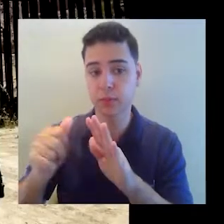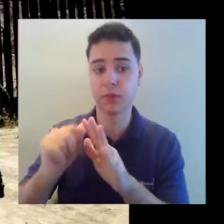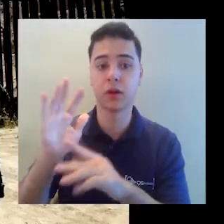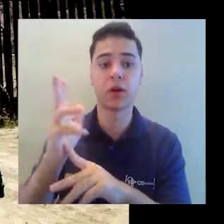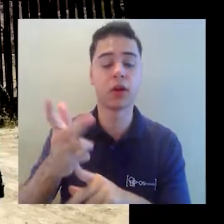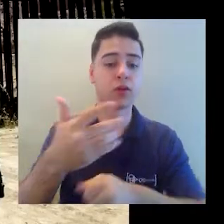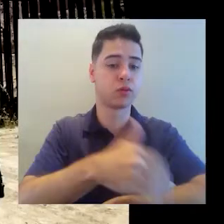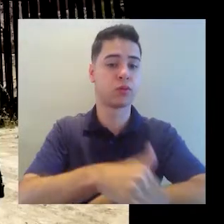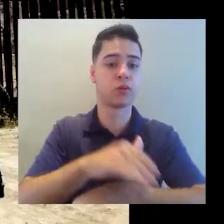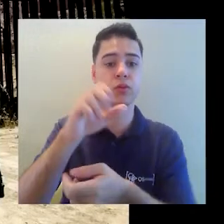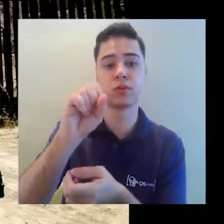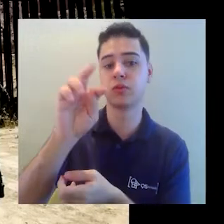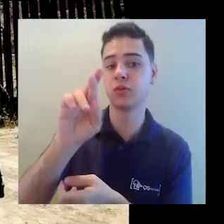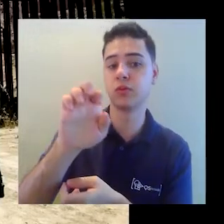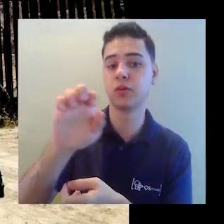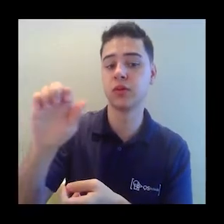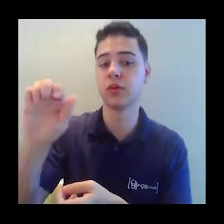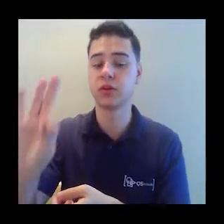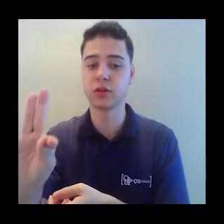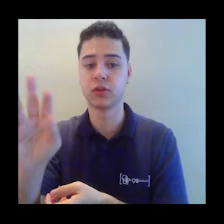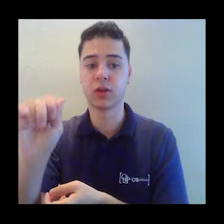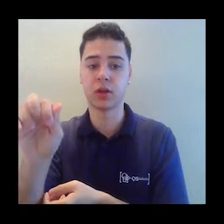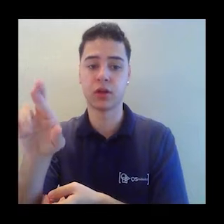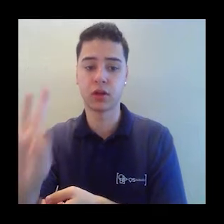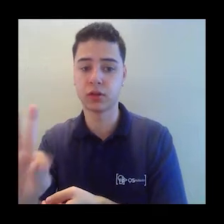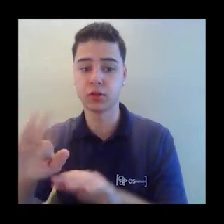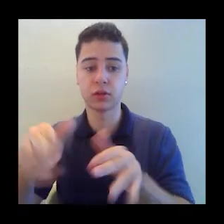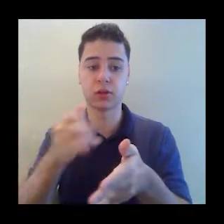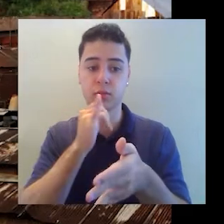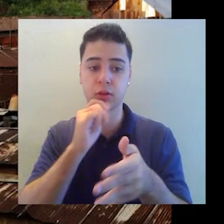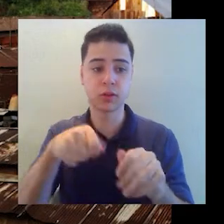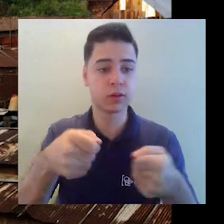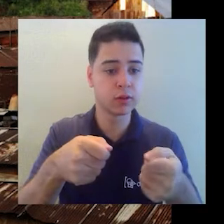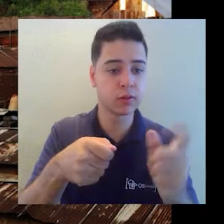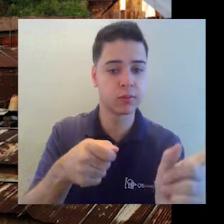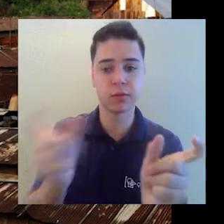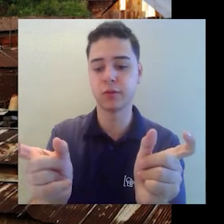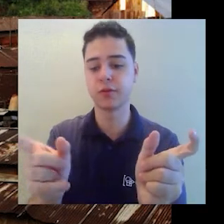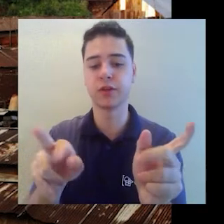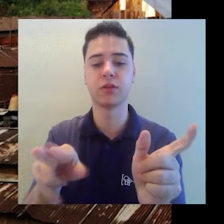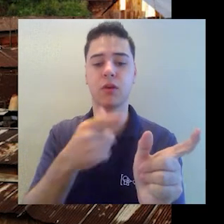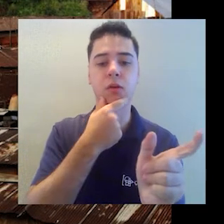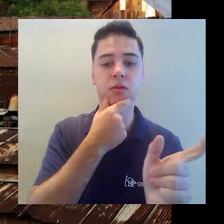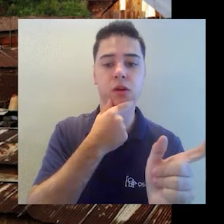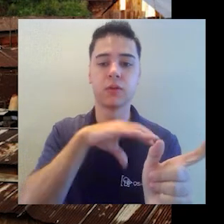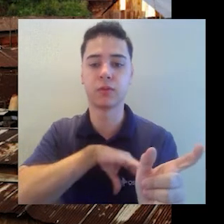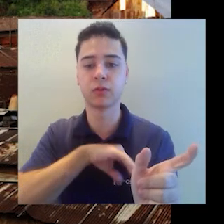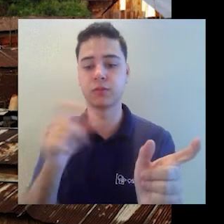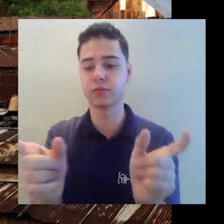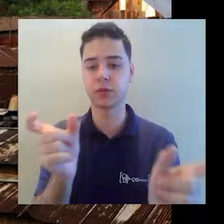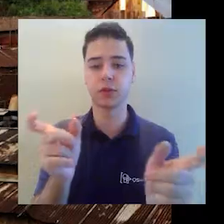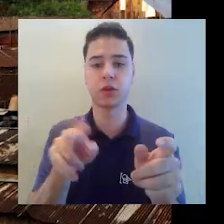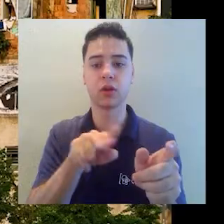Primeira coisa, arte de rua é a tradução de street art. Então, arte de rua e street art significam a mesma coisa.